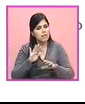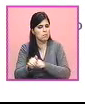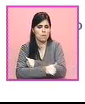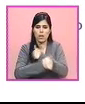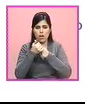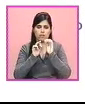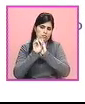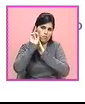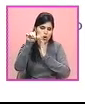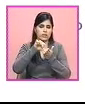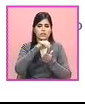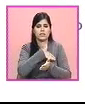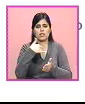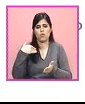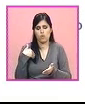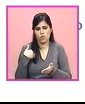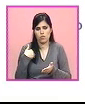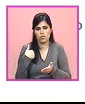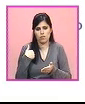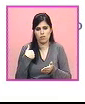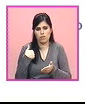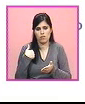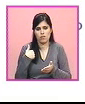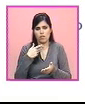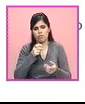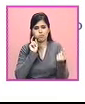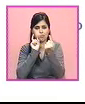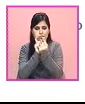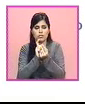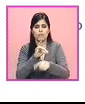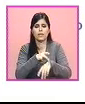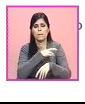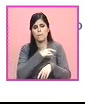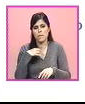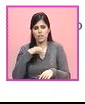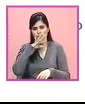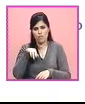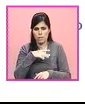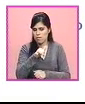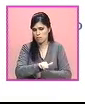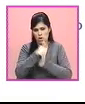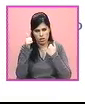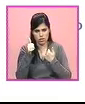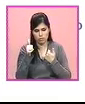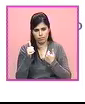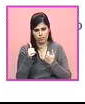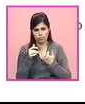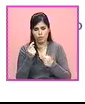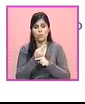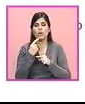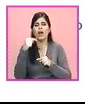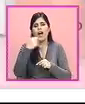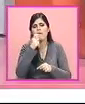preferencialmente é ir ao seu centro de saúde, ao seu médico de família. Exatamente. O ideal é recorrer ao médico, porque existem determinados